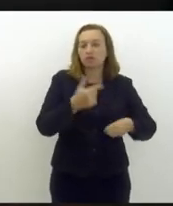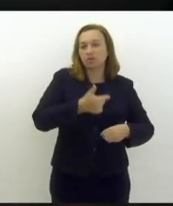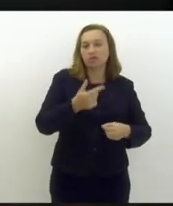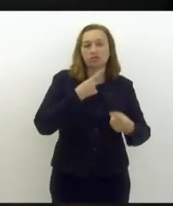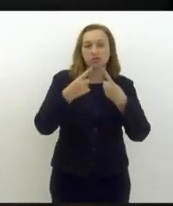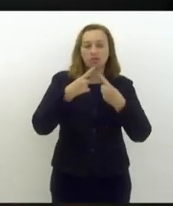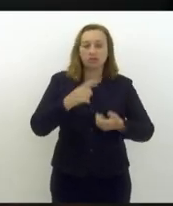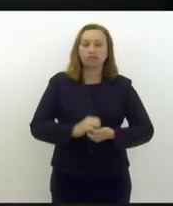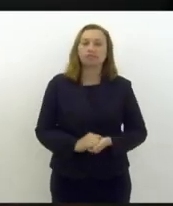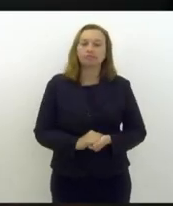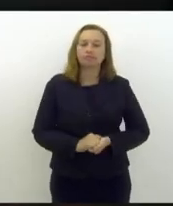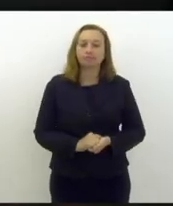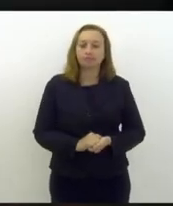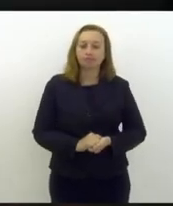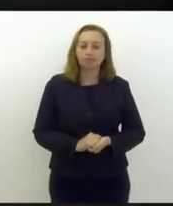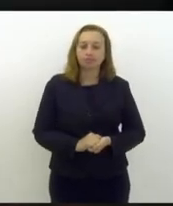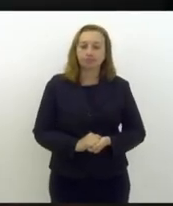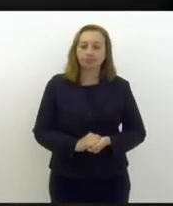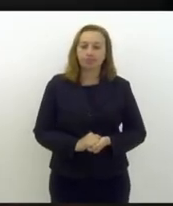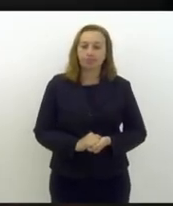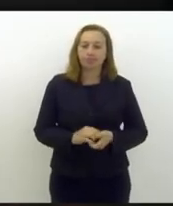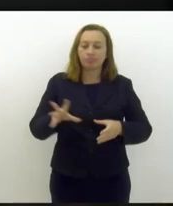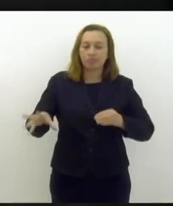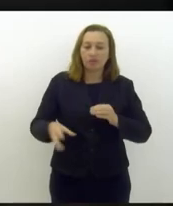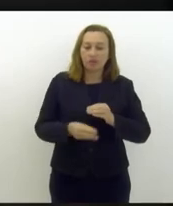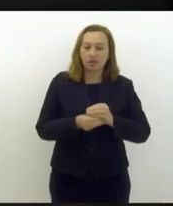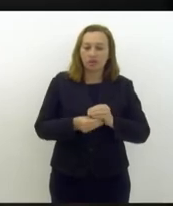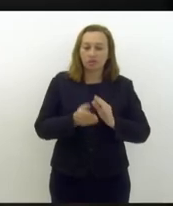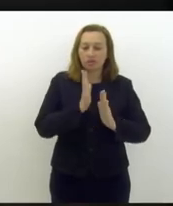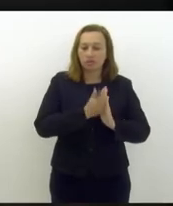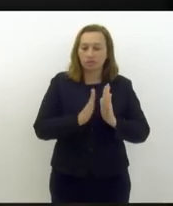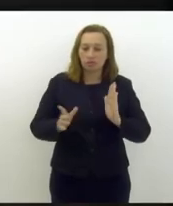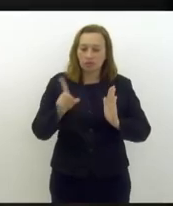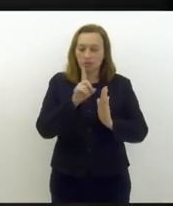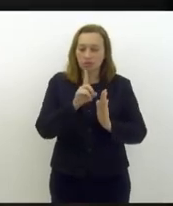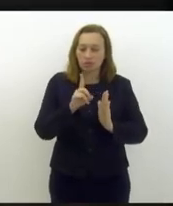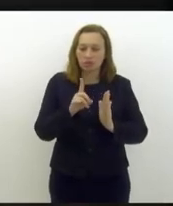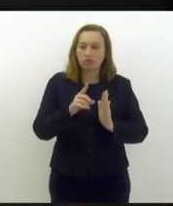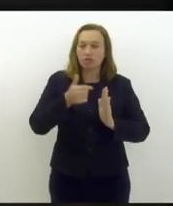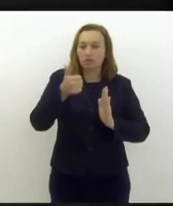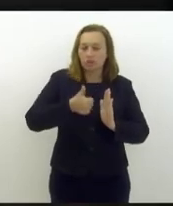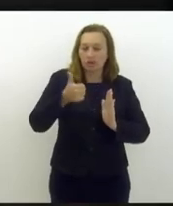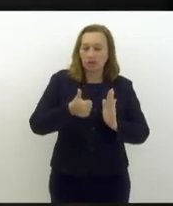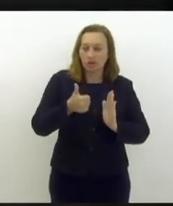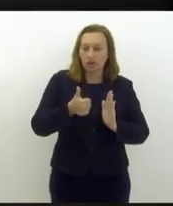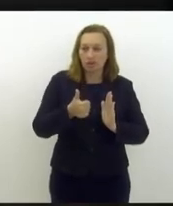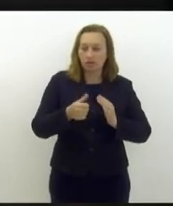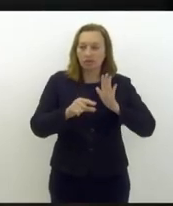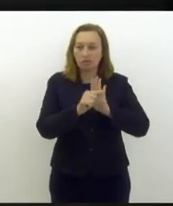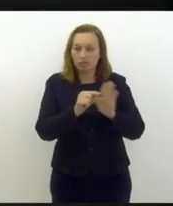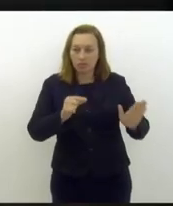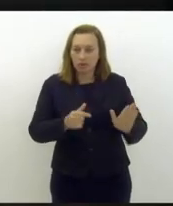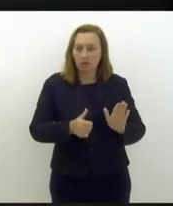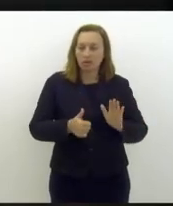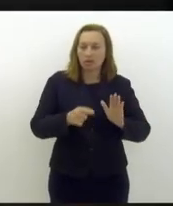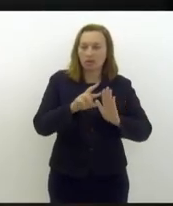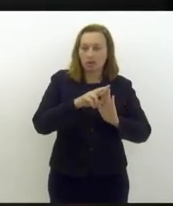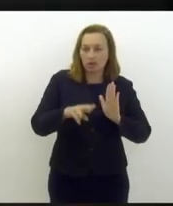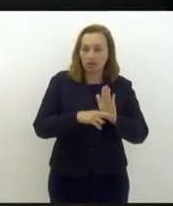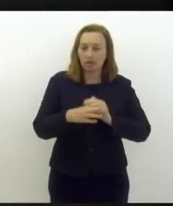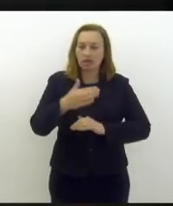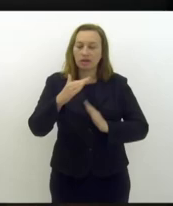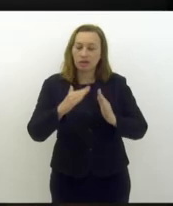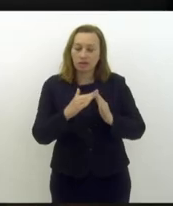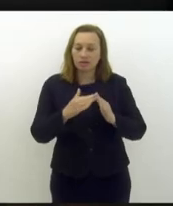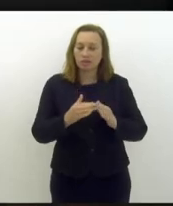a segunda discussão incluídos na ordem do dia de acordo com o parágrafo primeiro do artigo 47 do Regimento Interno